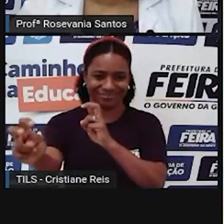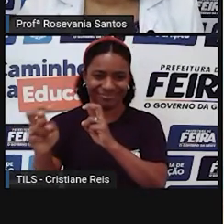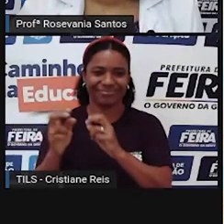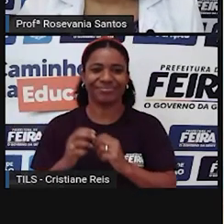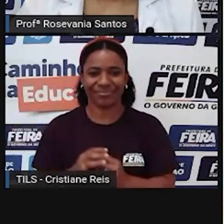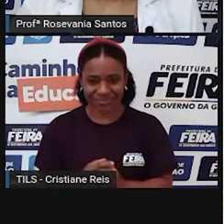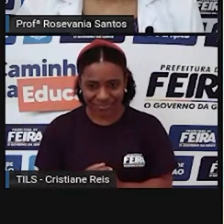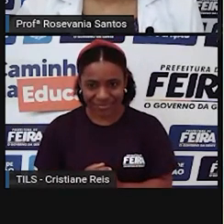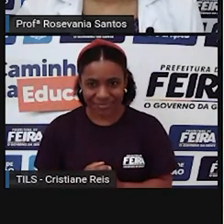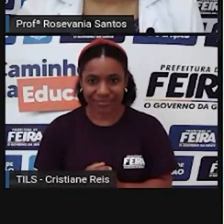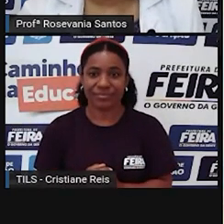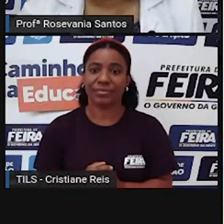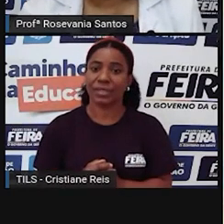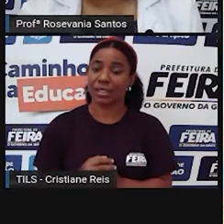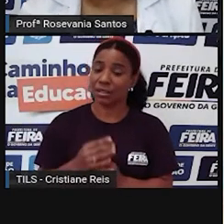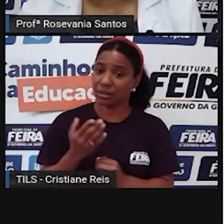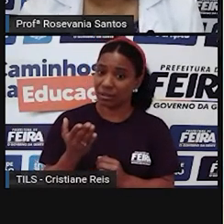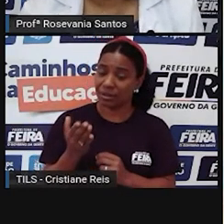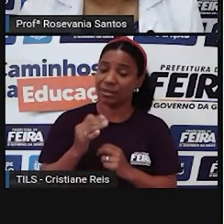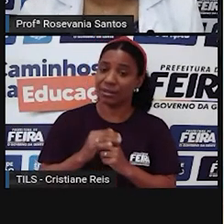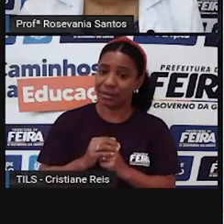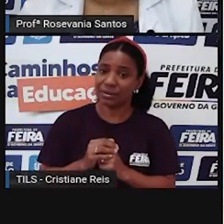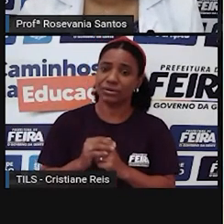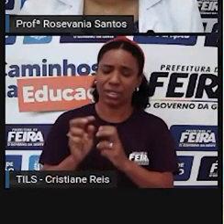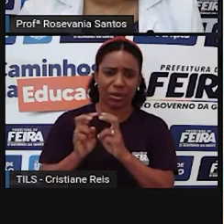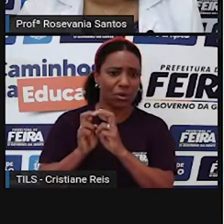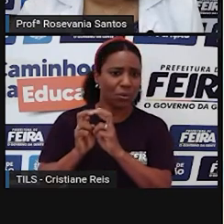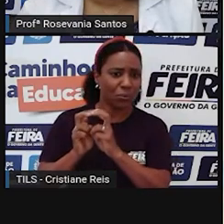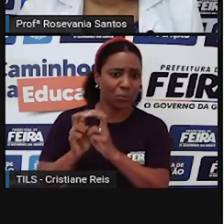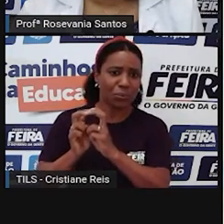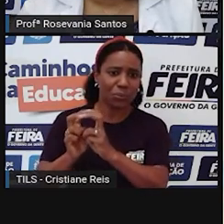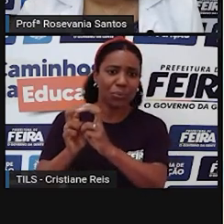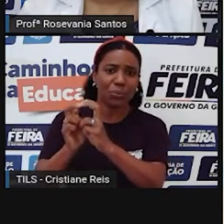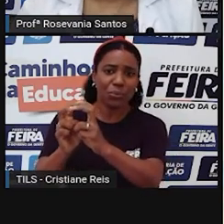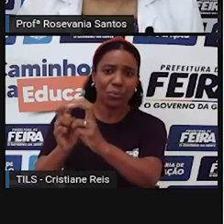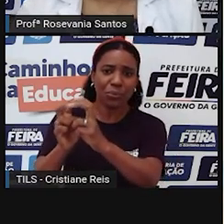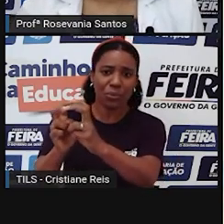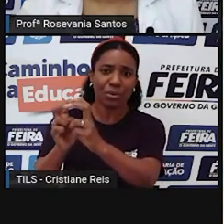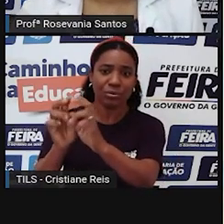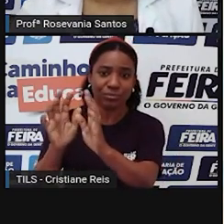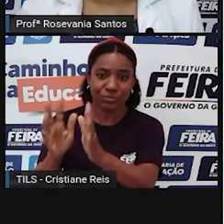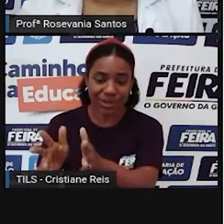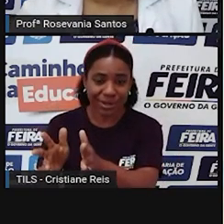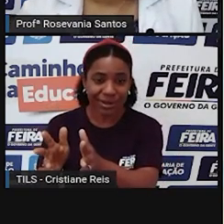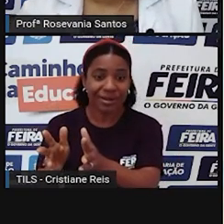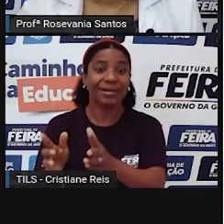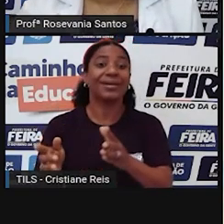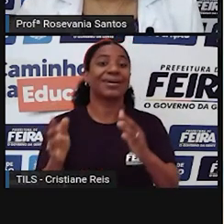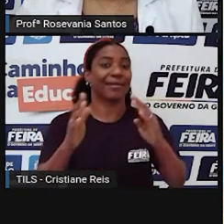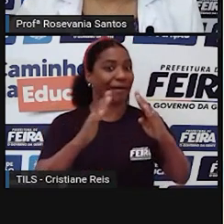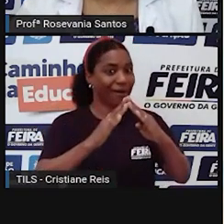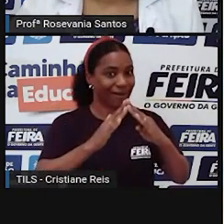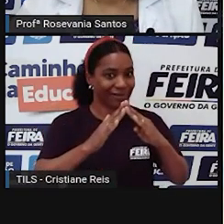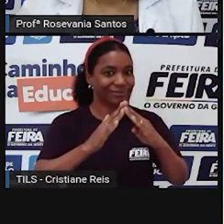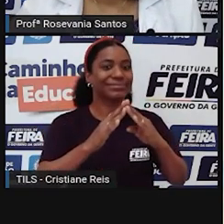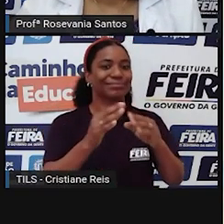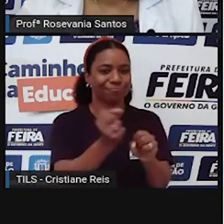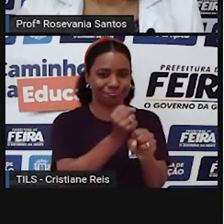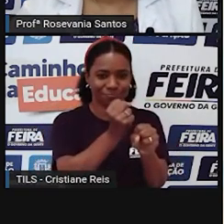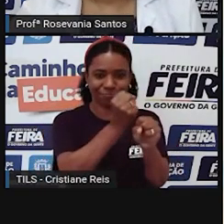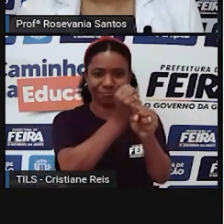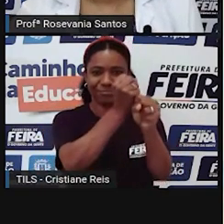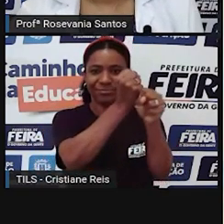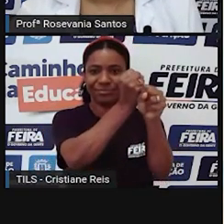que eu tivesse uma construção aí, já passei a ter também, né, a questão da energia, já passei a